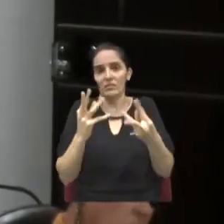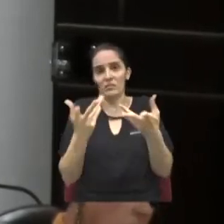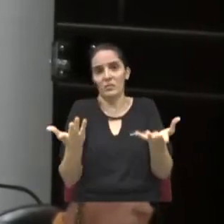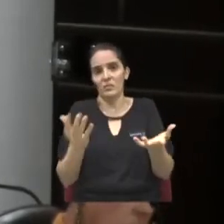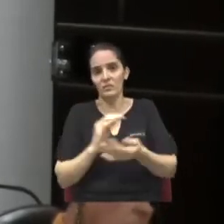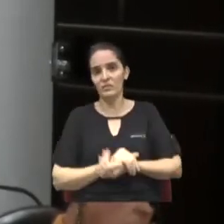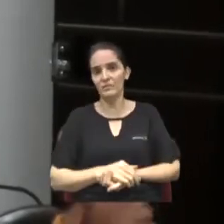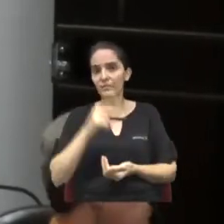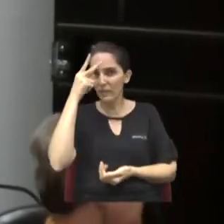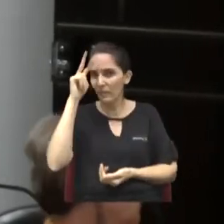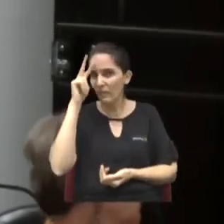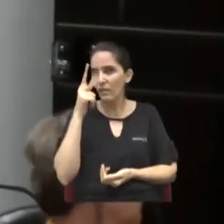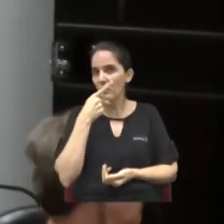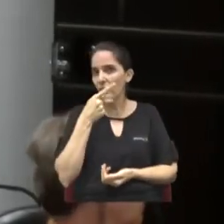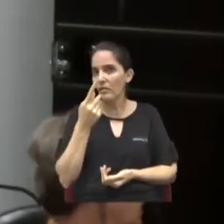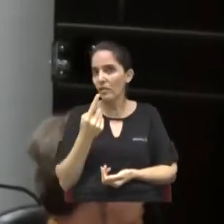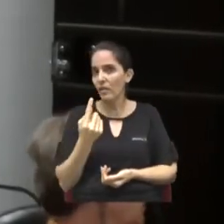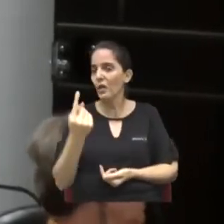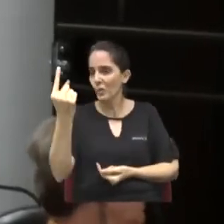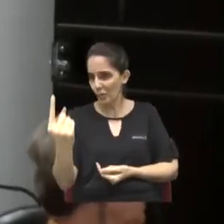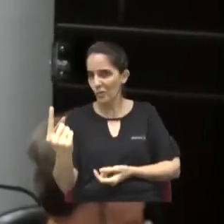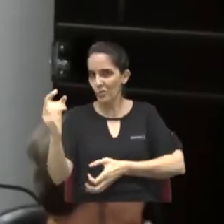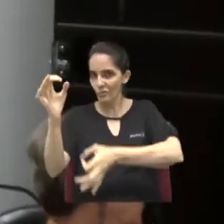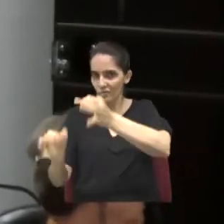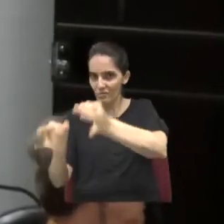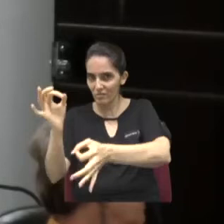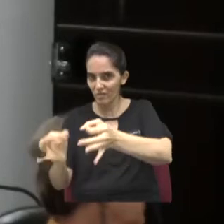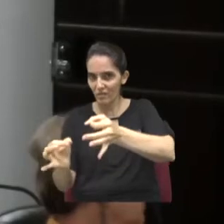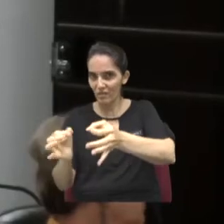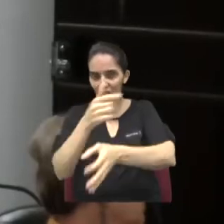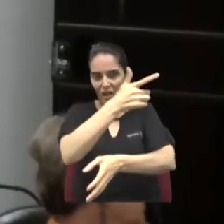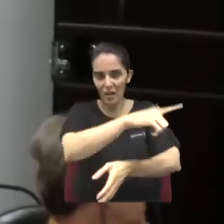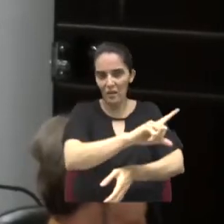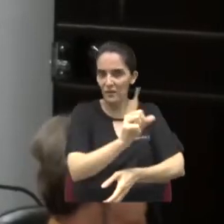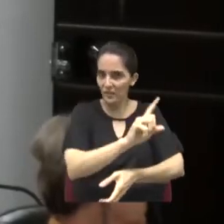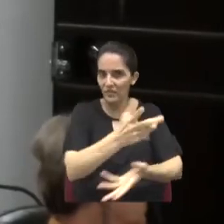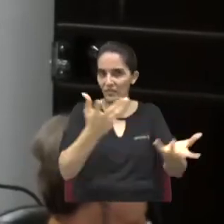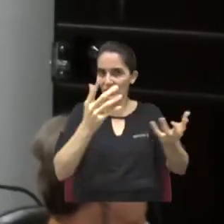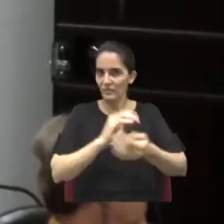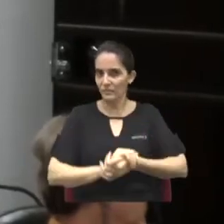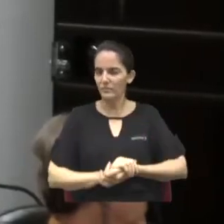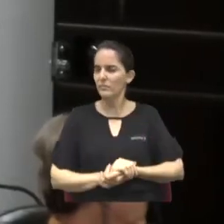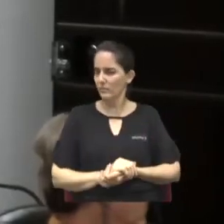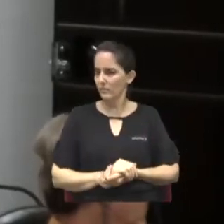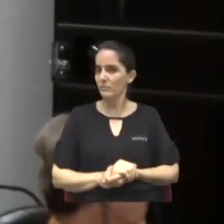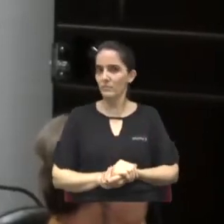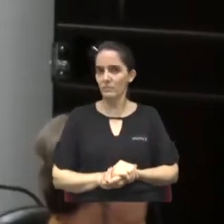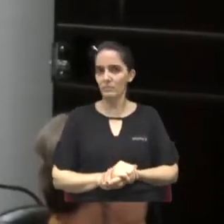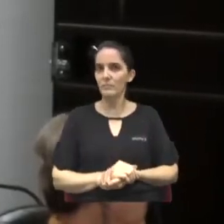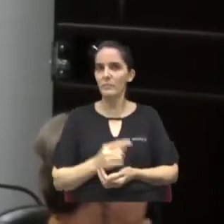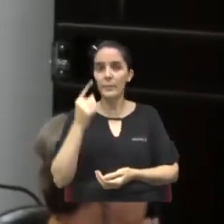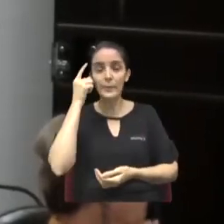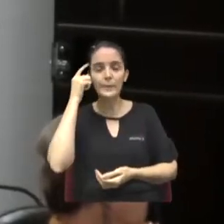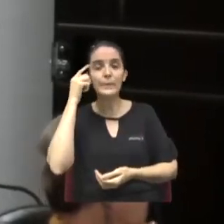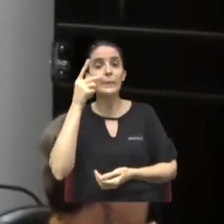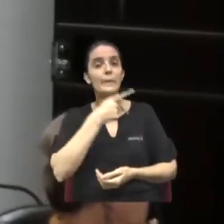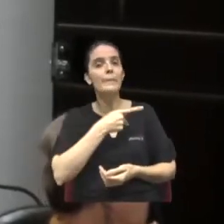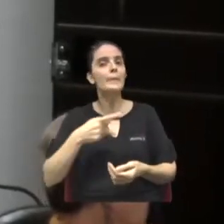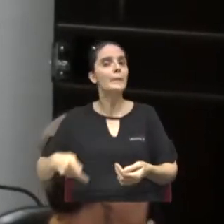que eu falei outro dia que para uns tem justiça, para outros não? Queria ver se fosse, por exemplo, o presidente da República,